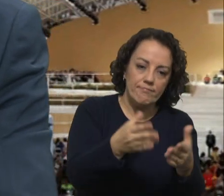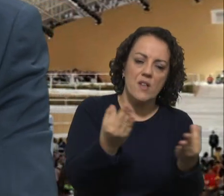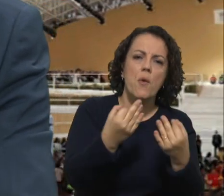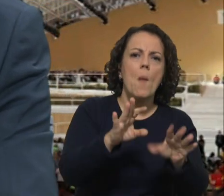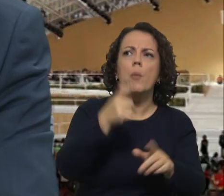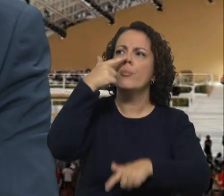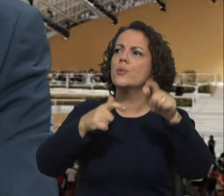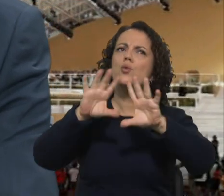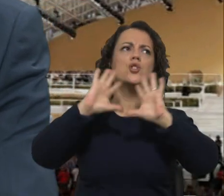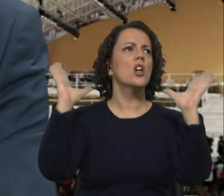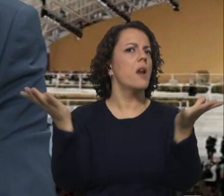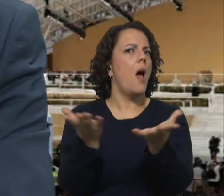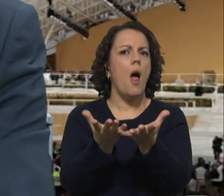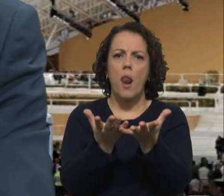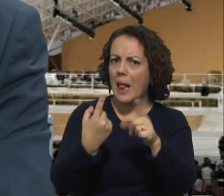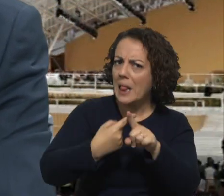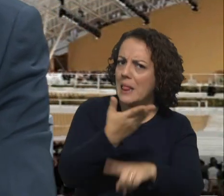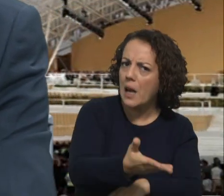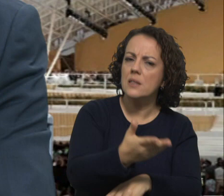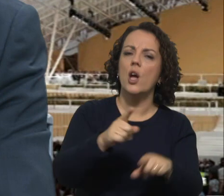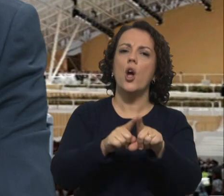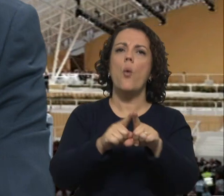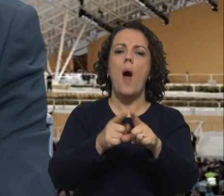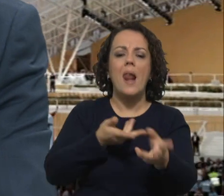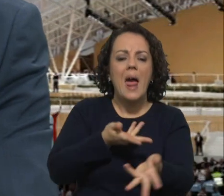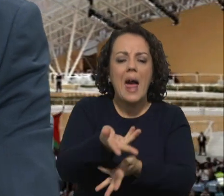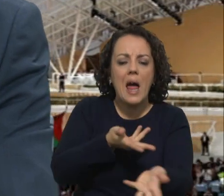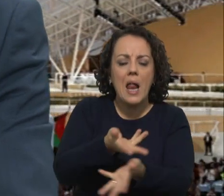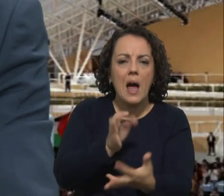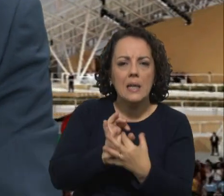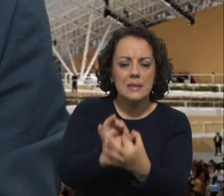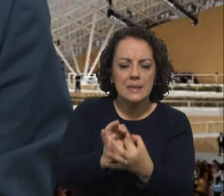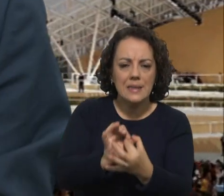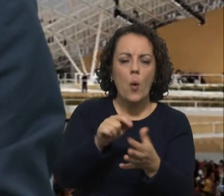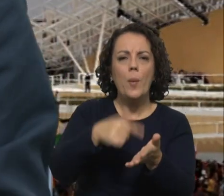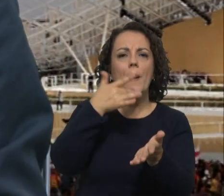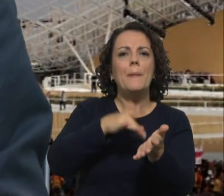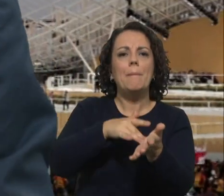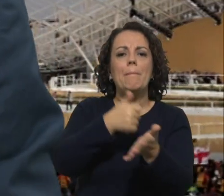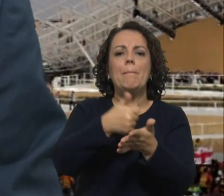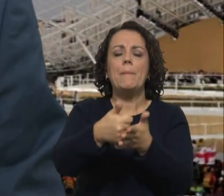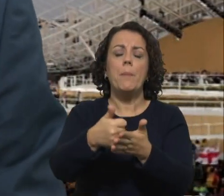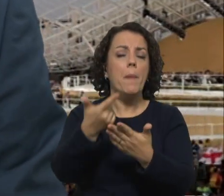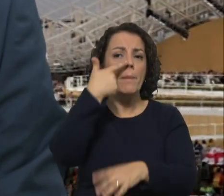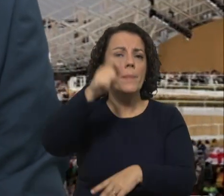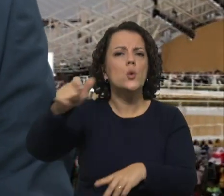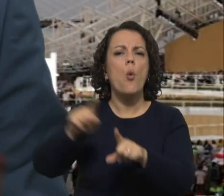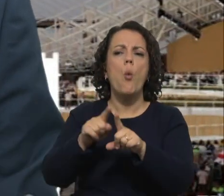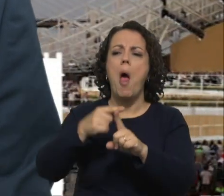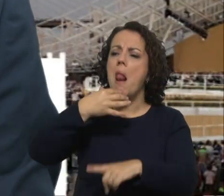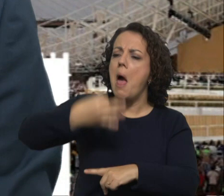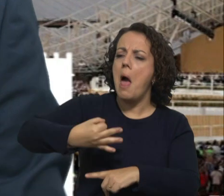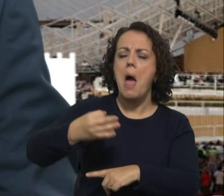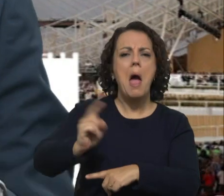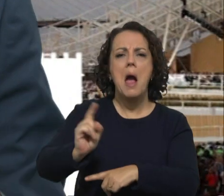esta dificuldade de se relacionar com a Bíblia como um monumento literário. Mesmo pessoas que não são crentes conhecem seguramente as